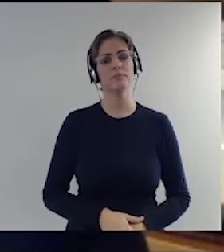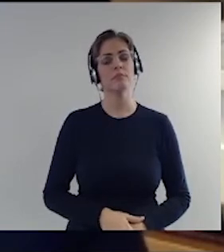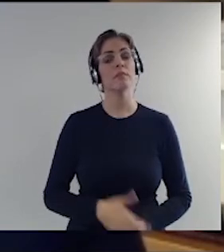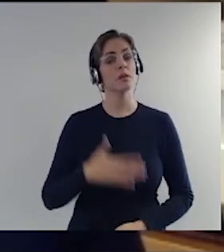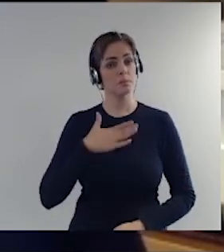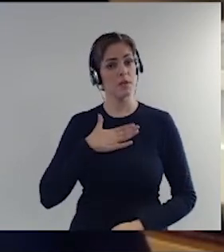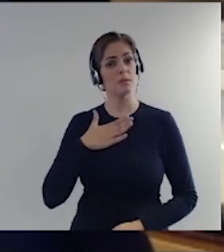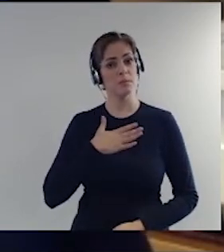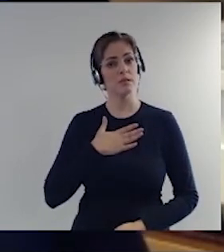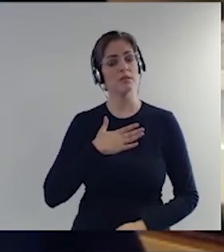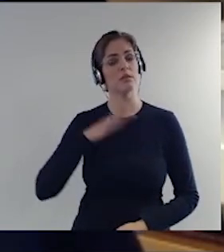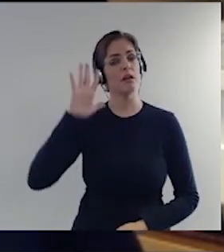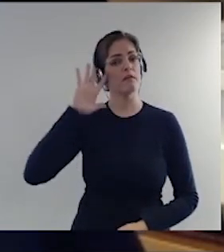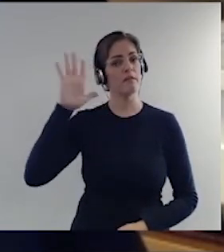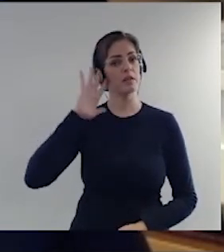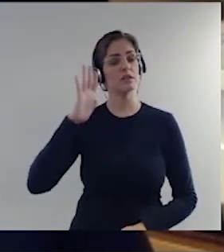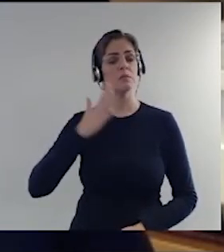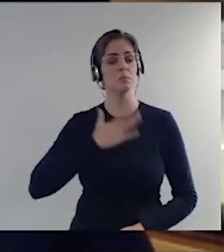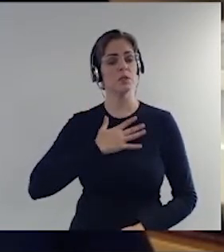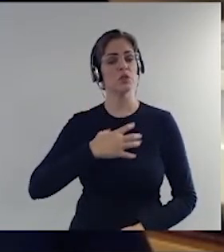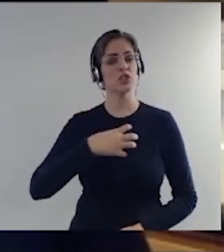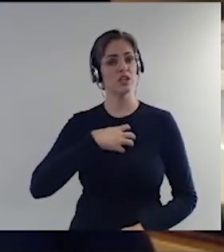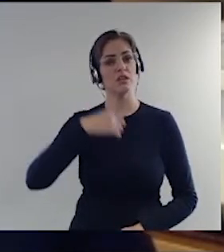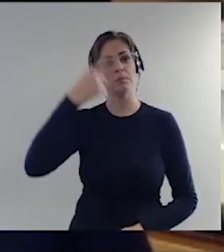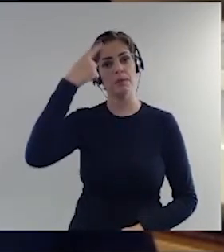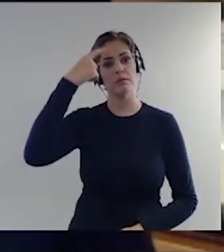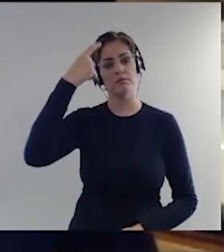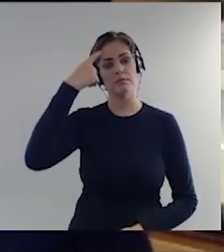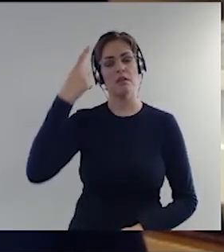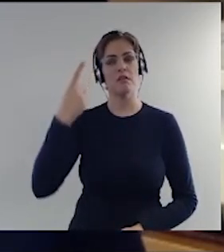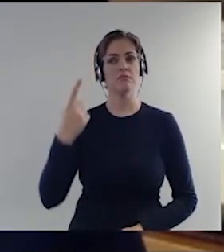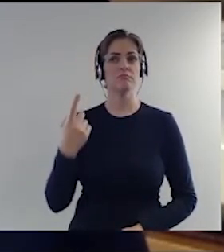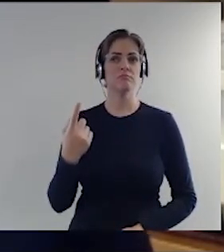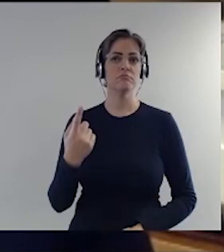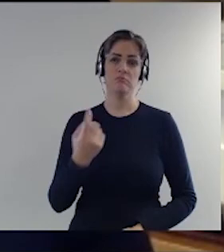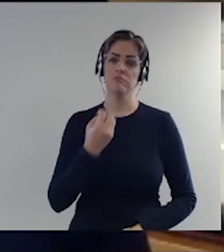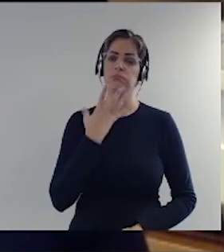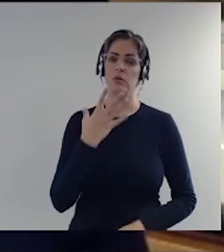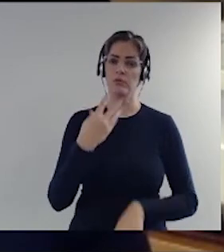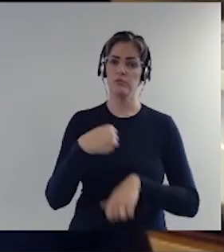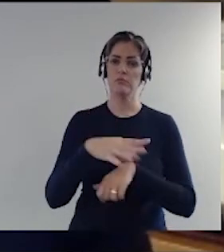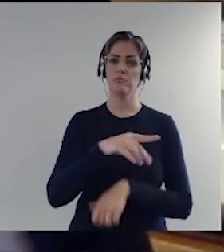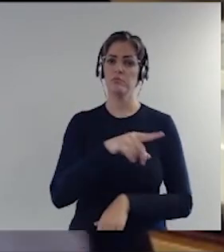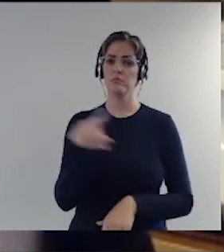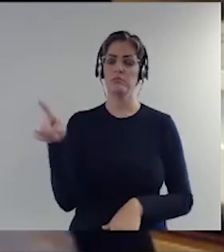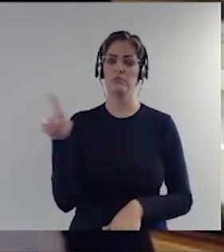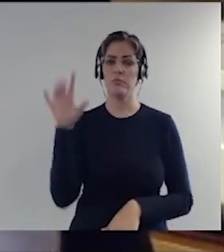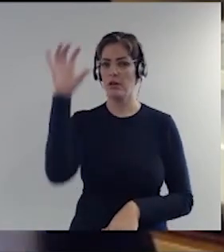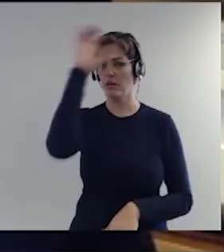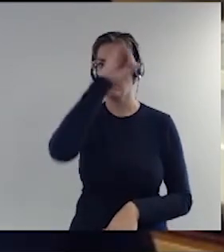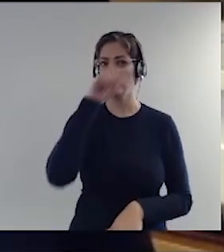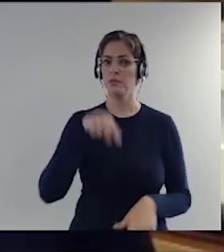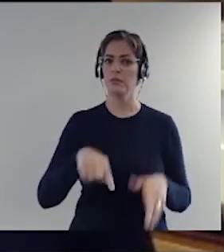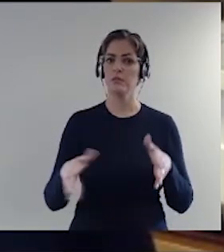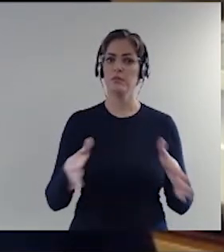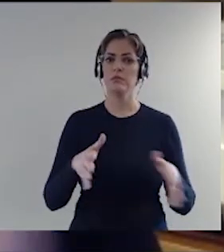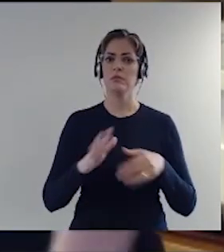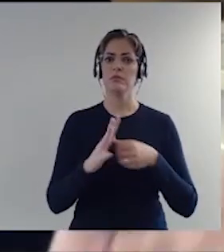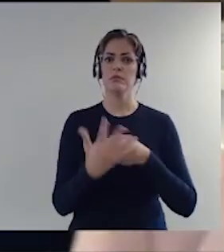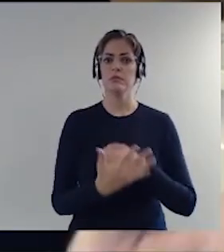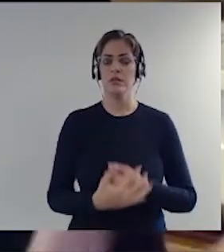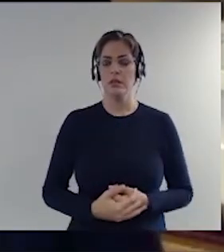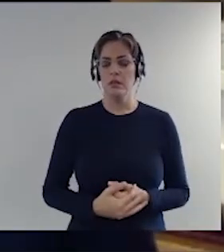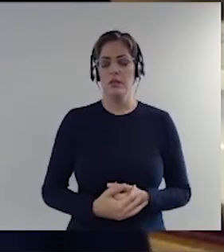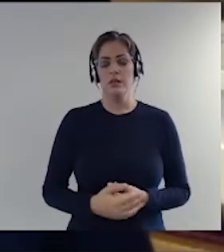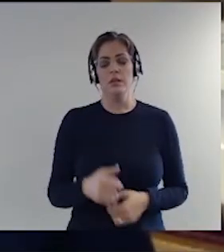reflexão que, no meu modo de pensar, pode servir muito para nós, é o fato de que nós temos que nos dar conta